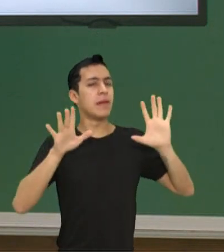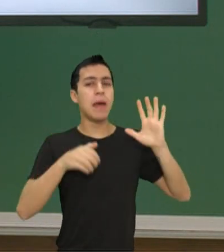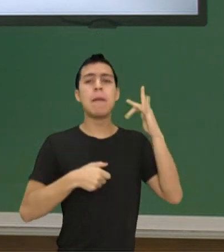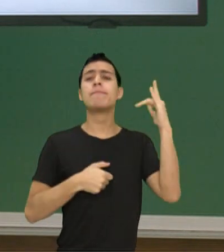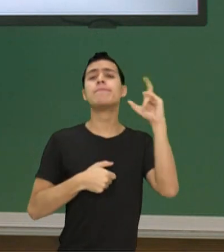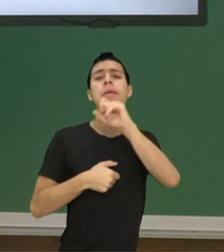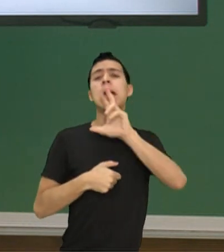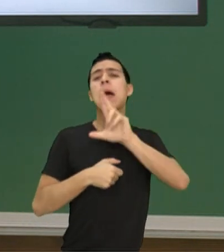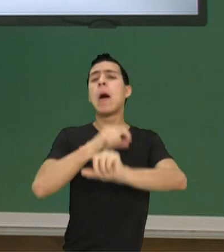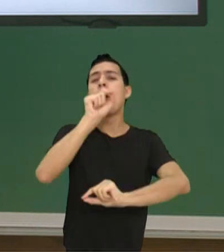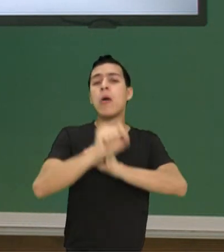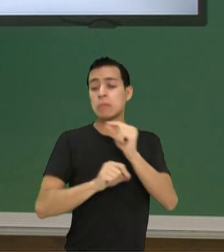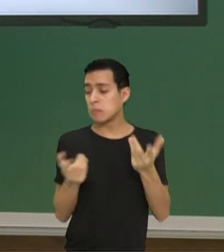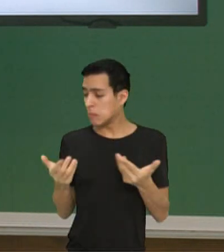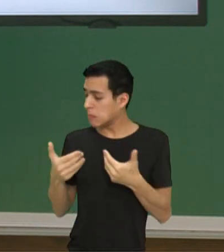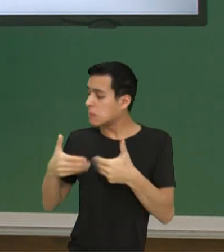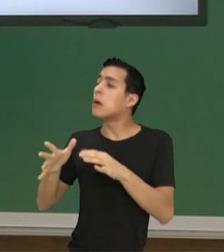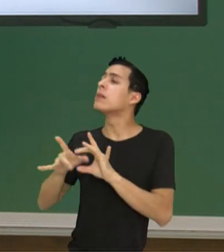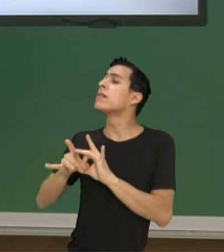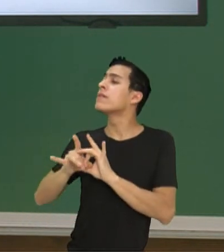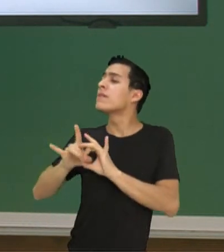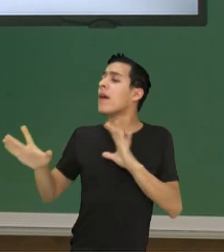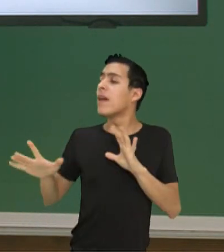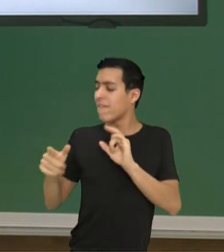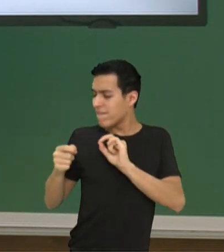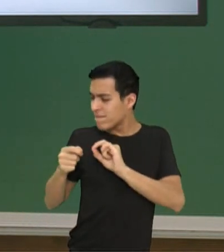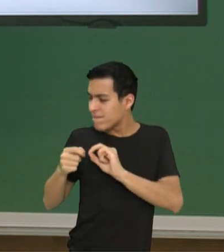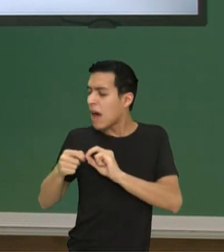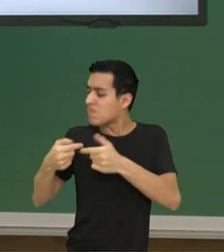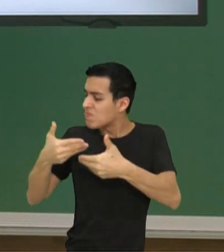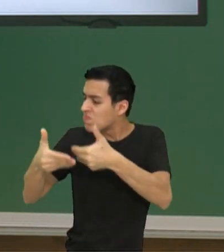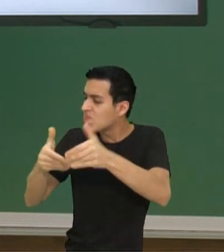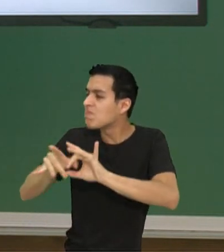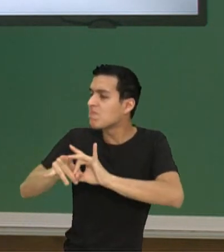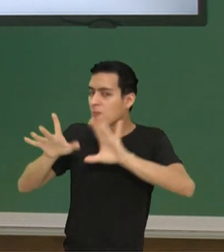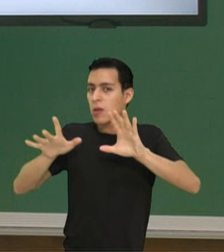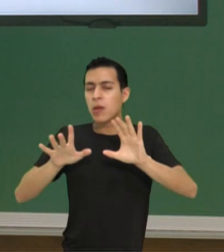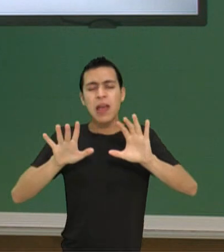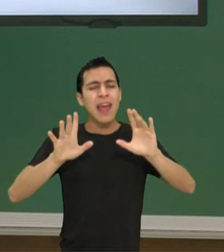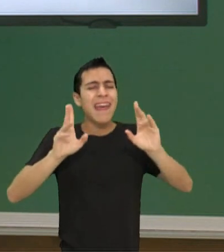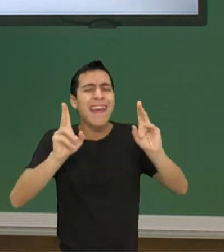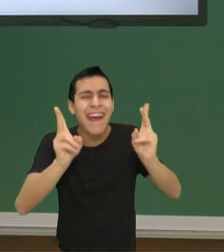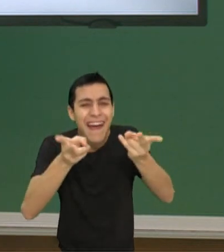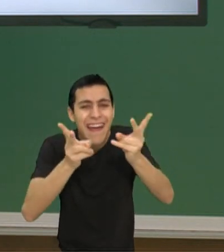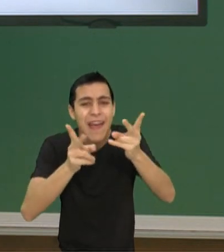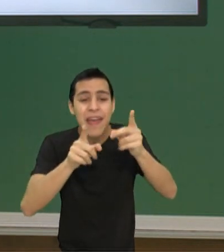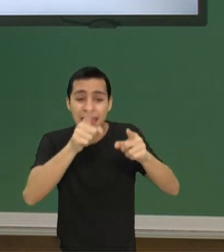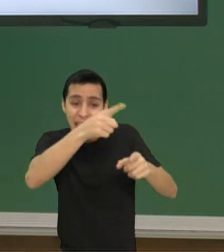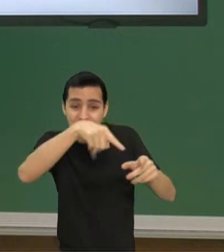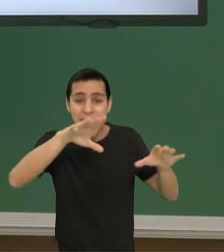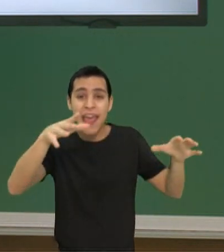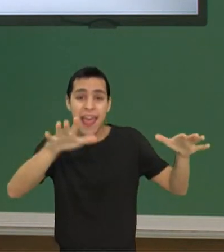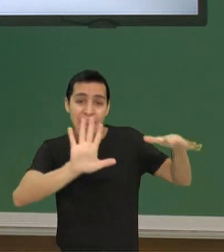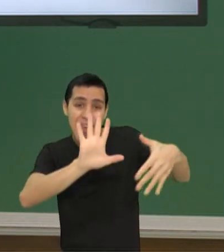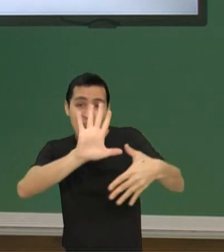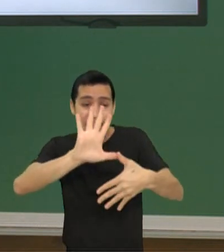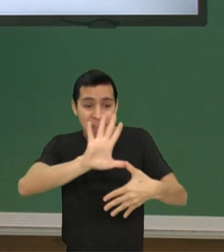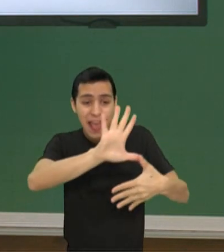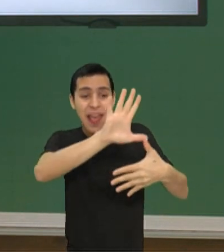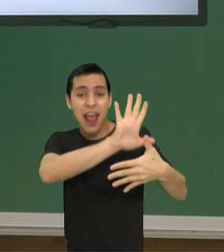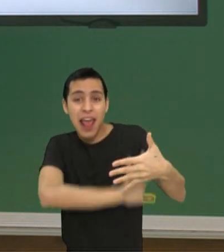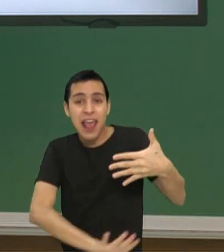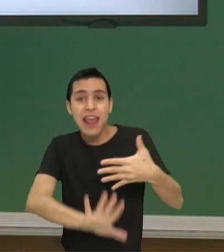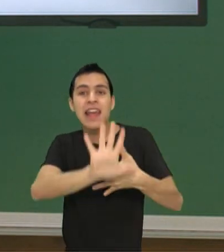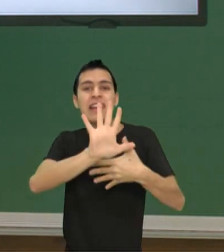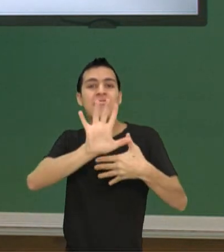pai vai responder? Seja. Faça a coisa acontecer. E é isso que os americanos vão fazer, tá? Então vamos lá,